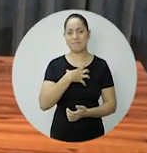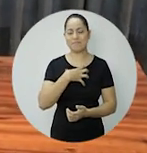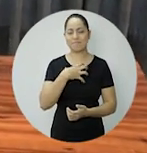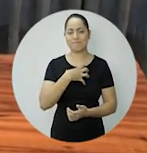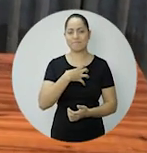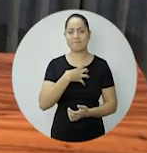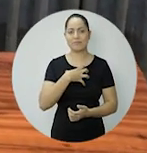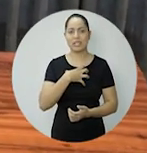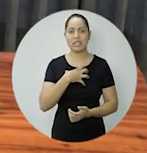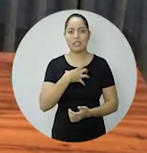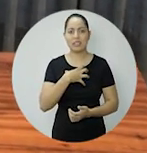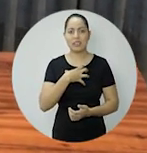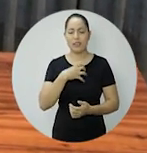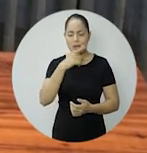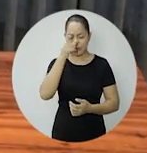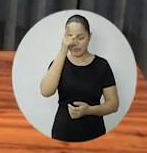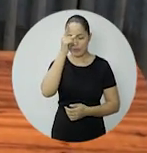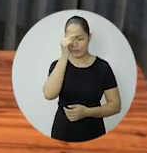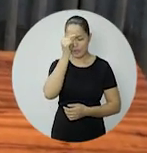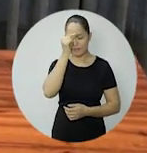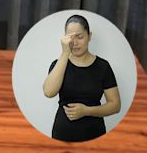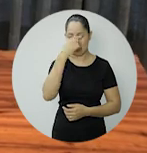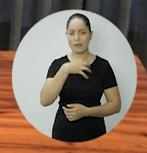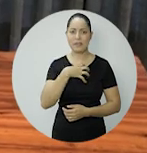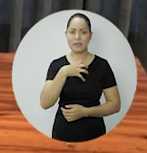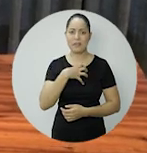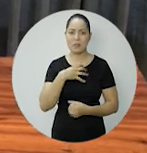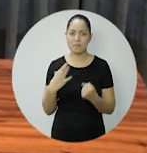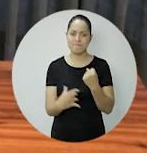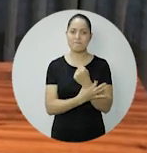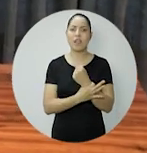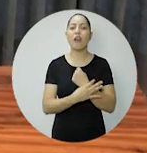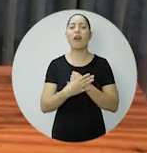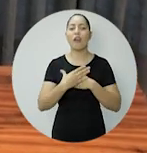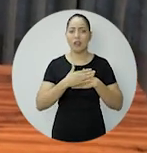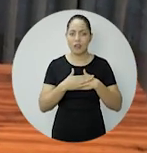me deu um alívio, uma sensação